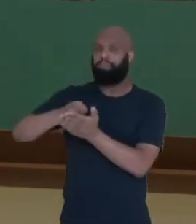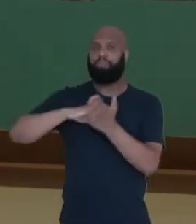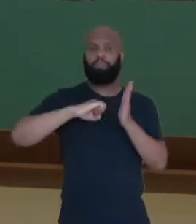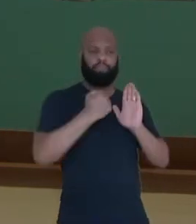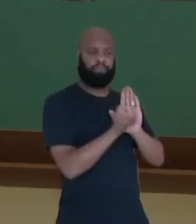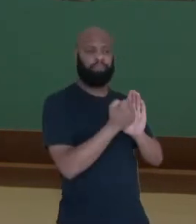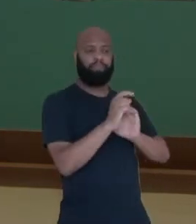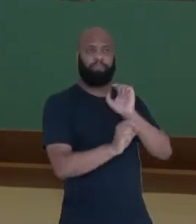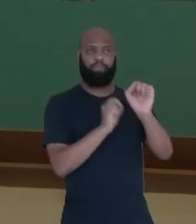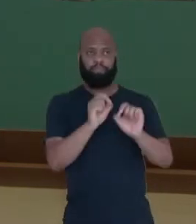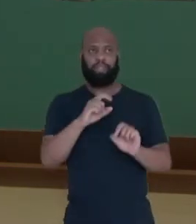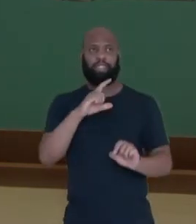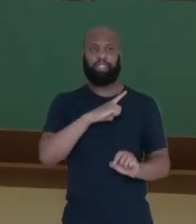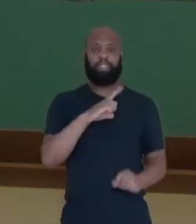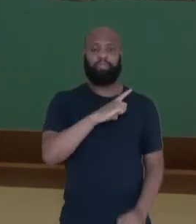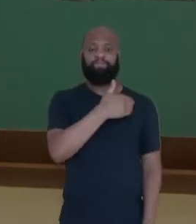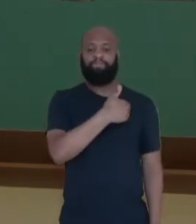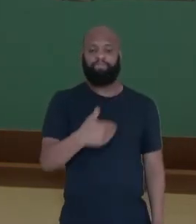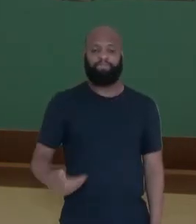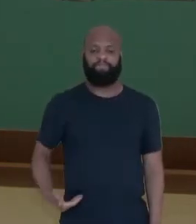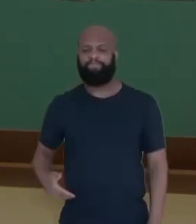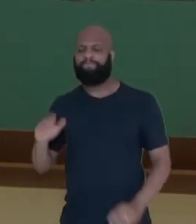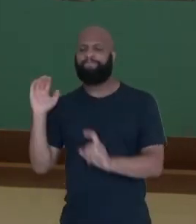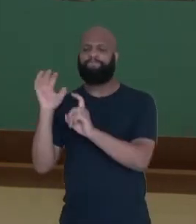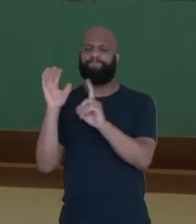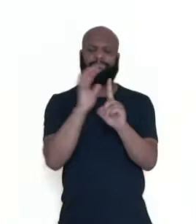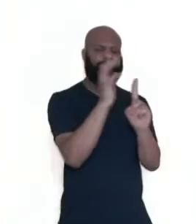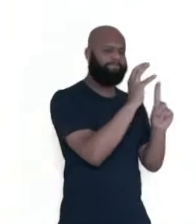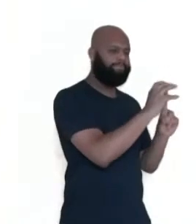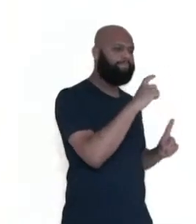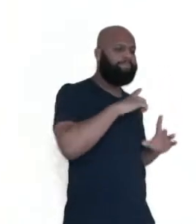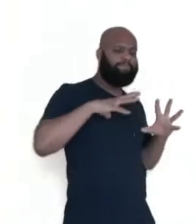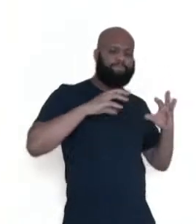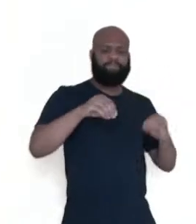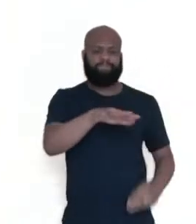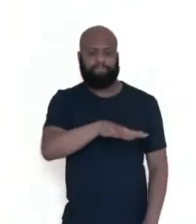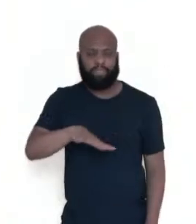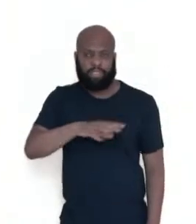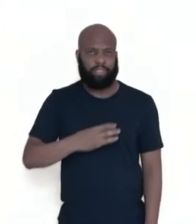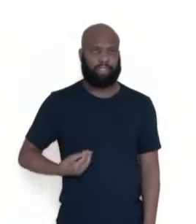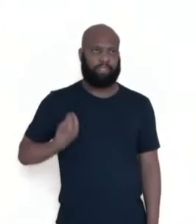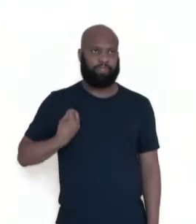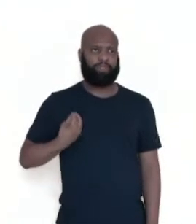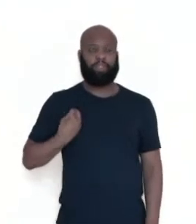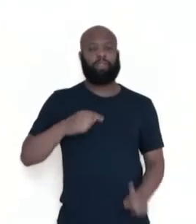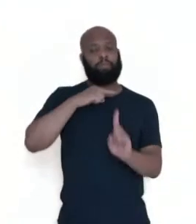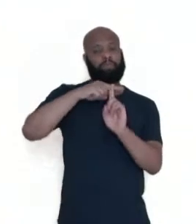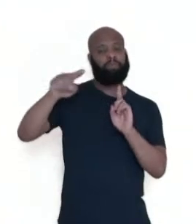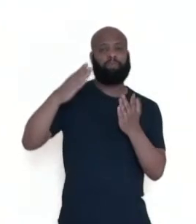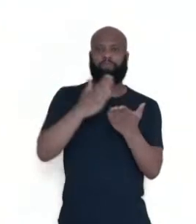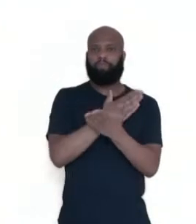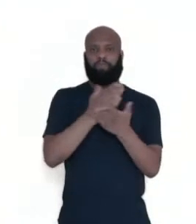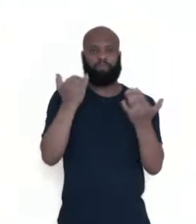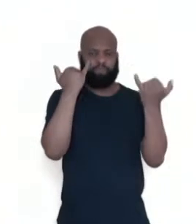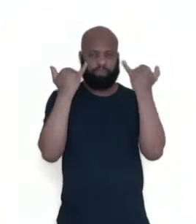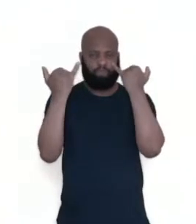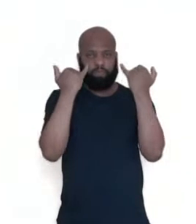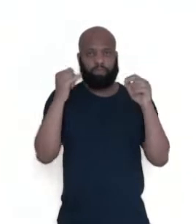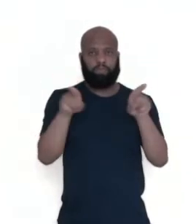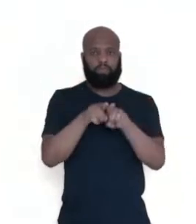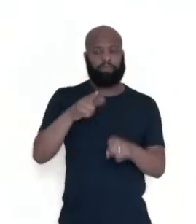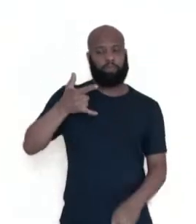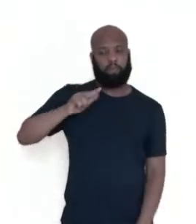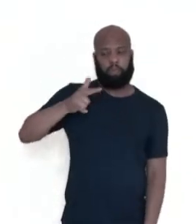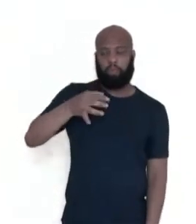pela interferência do Estado em todos os setores da vida, a censura das informações, a manipulação da